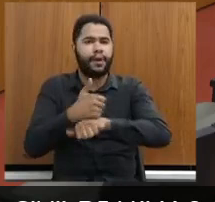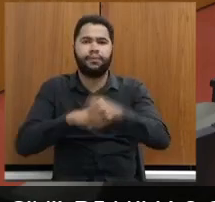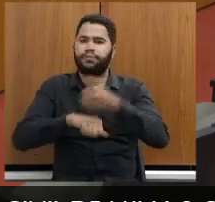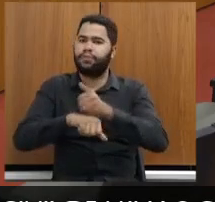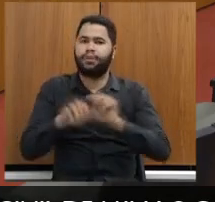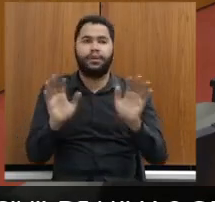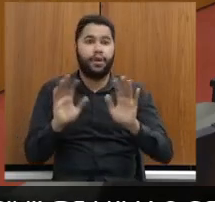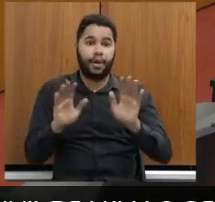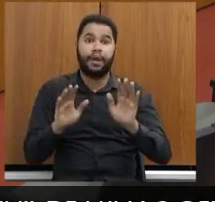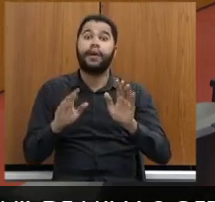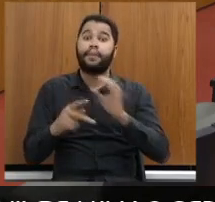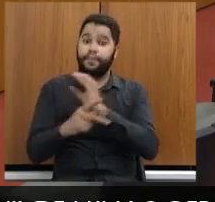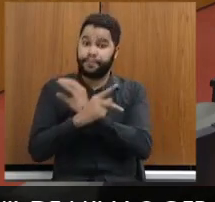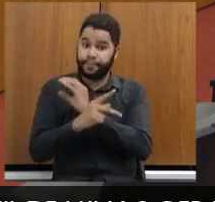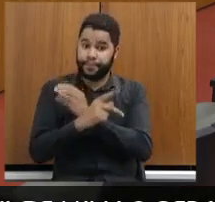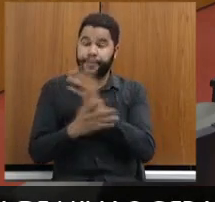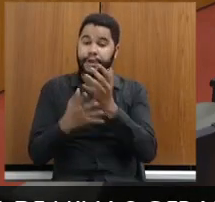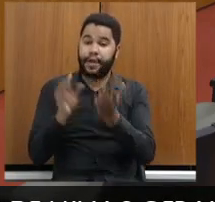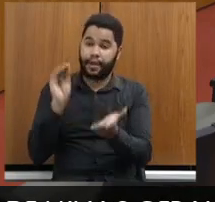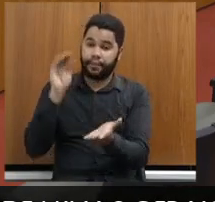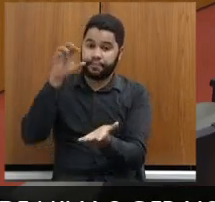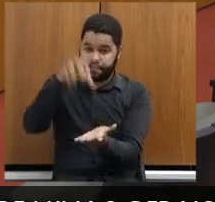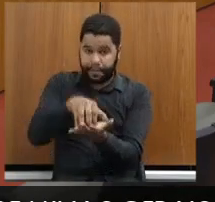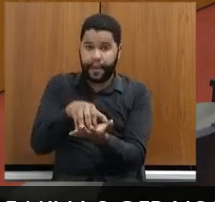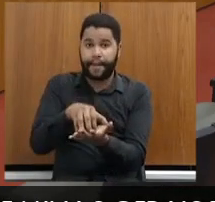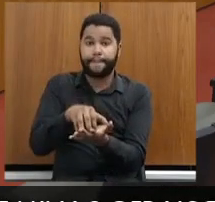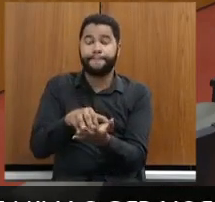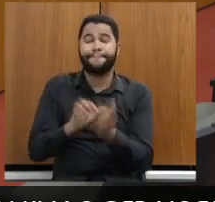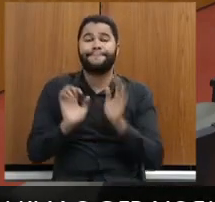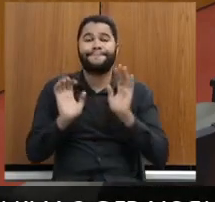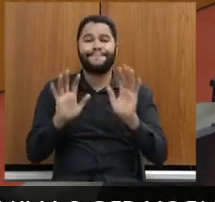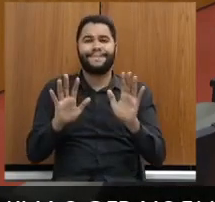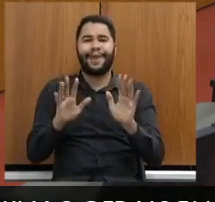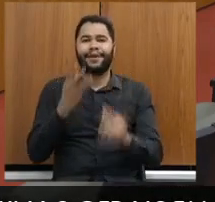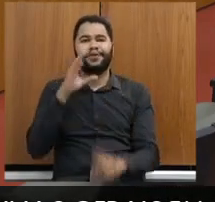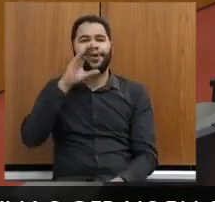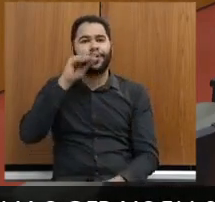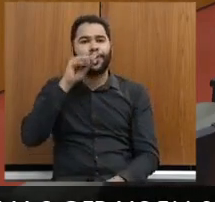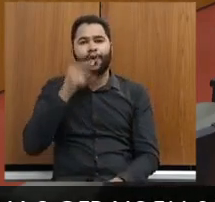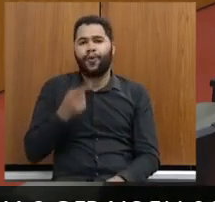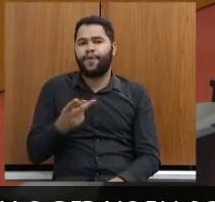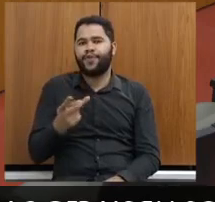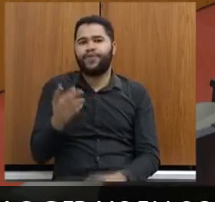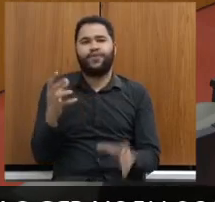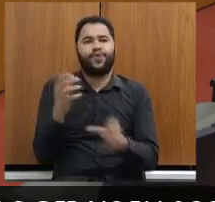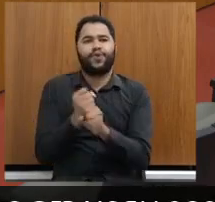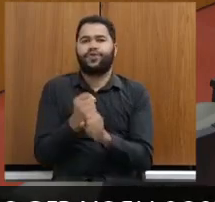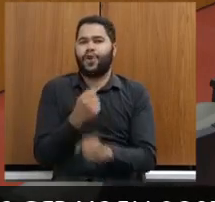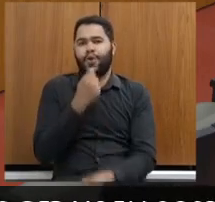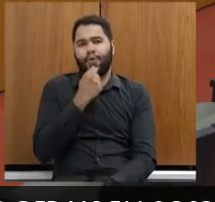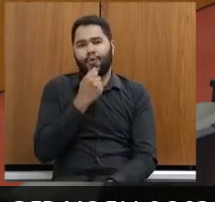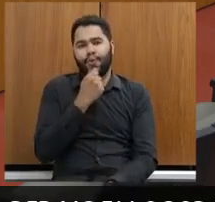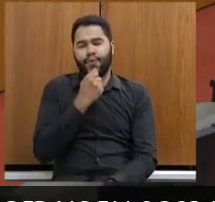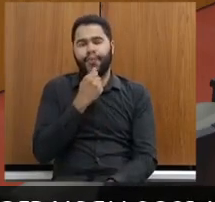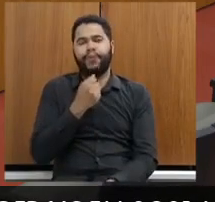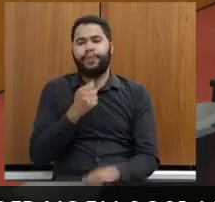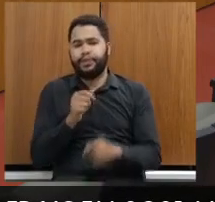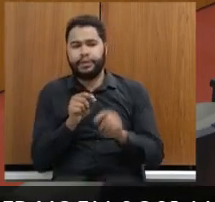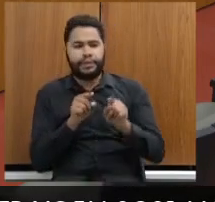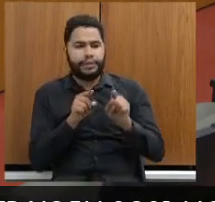colegas querem a polícia civil O que é quem tá lá deseja mas o efetivo ainda não é suficiente Então nós vamos ter que fazer uma